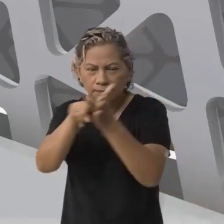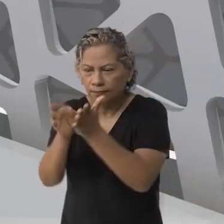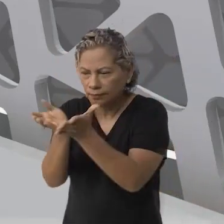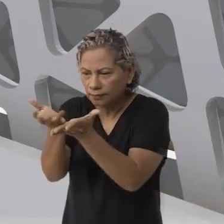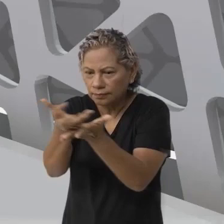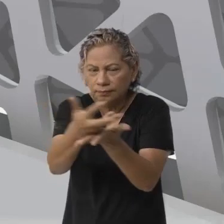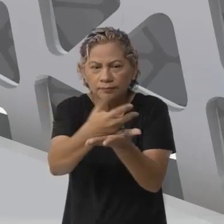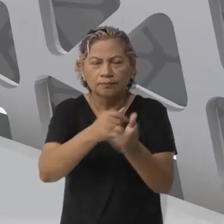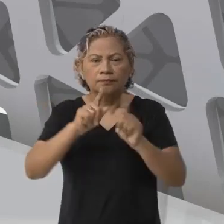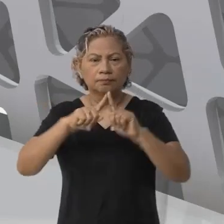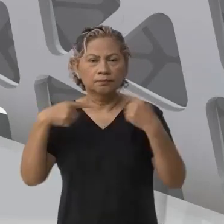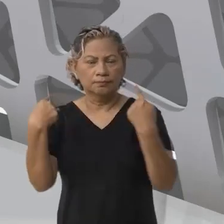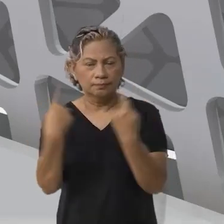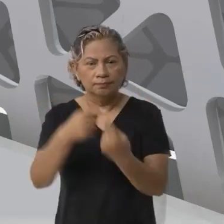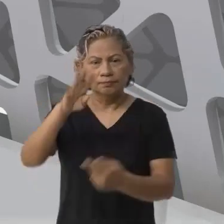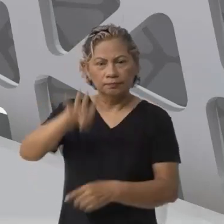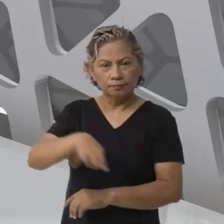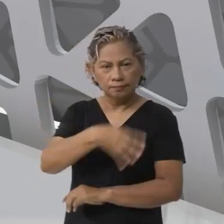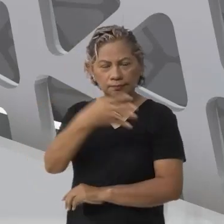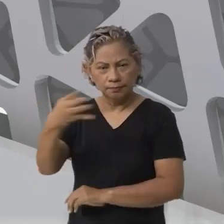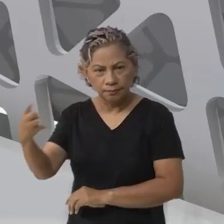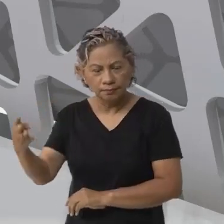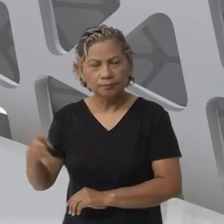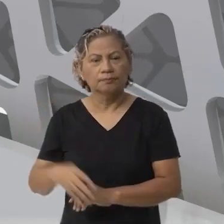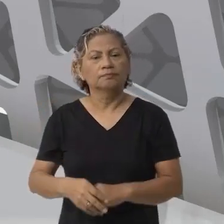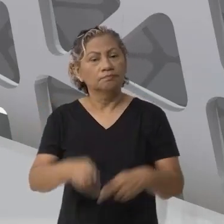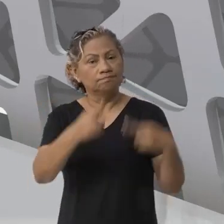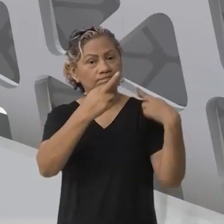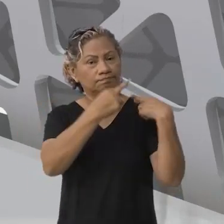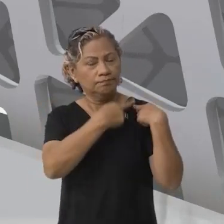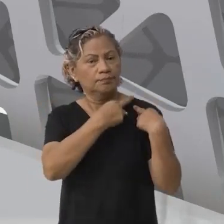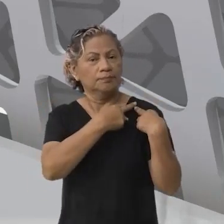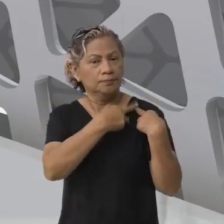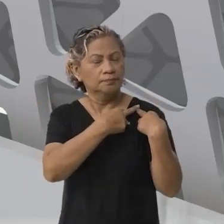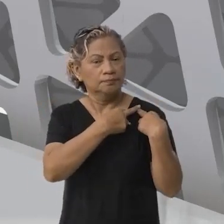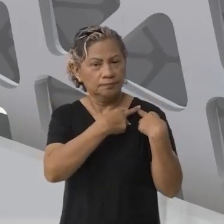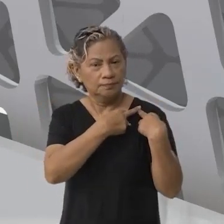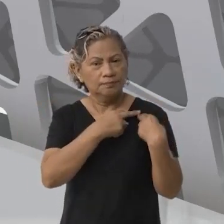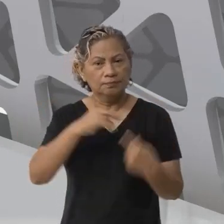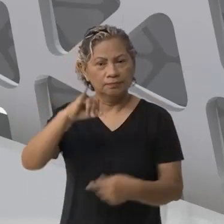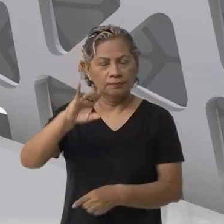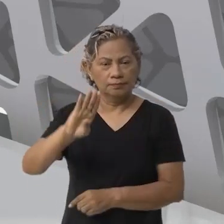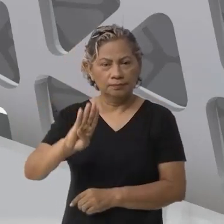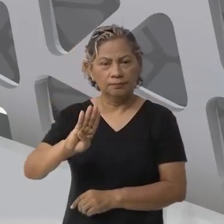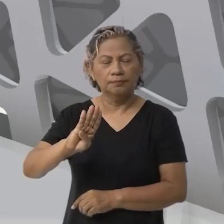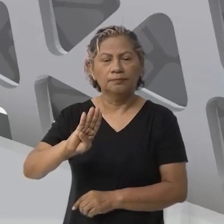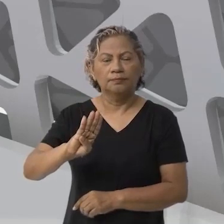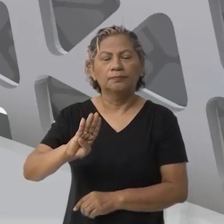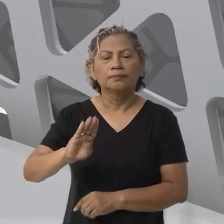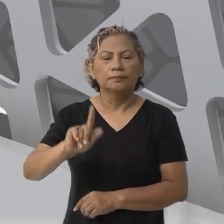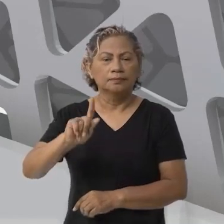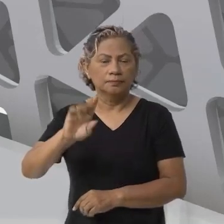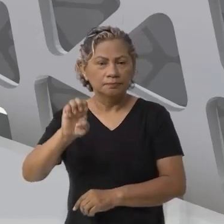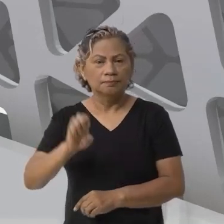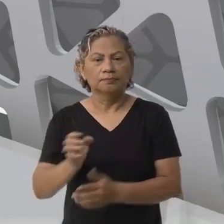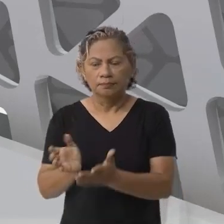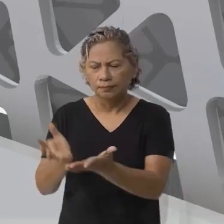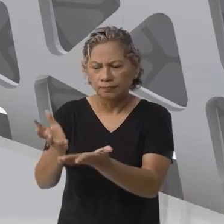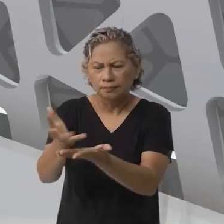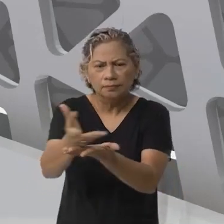do Brasil, que é o Instituto Brasileiro de Geografia e Estatística, que ele é o órgão responsável